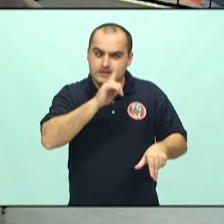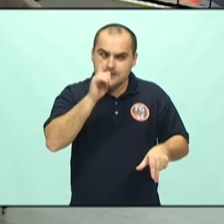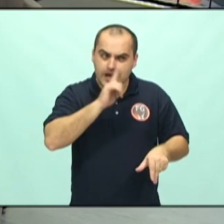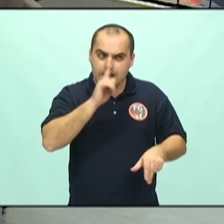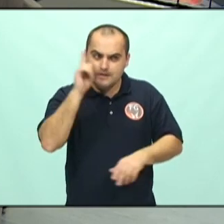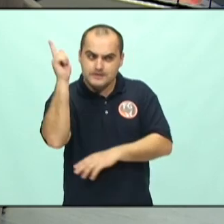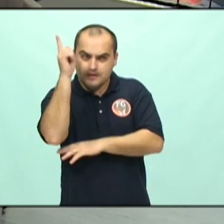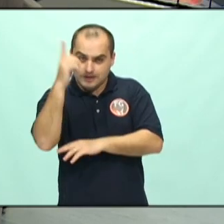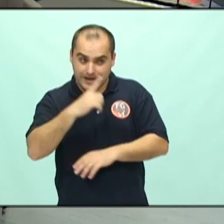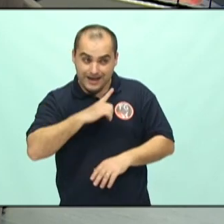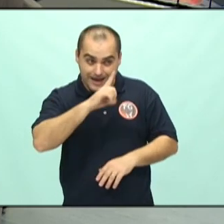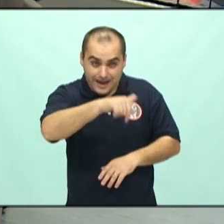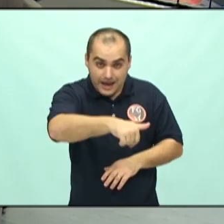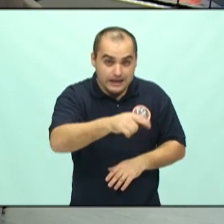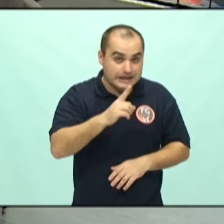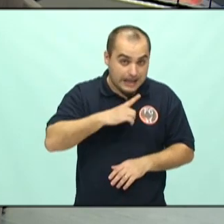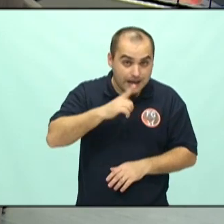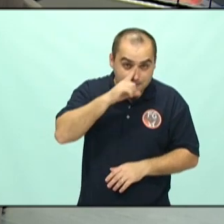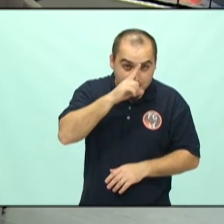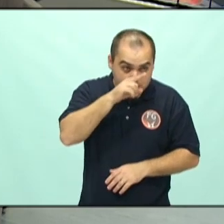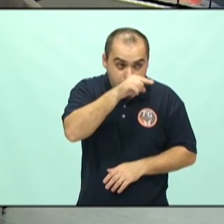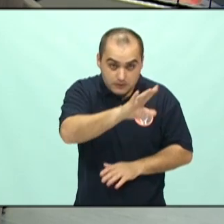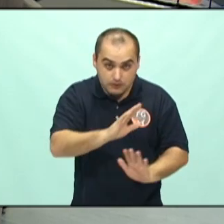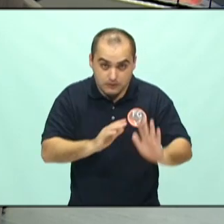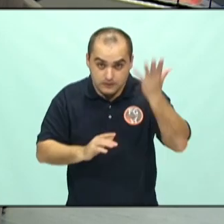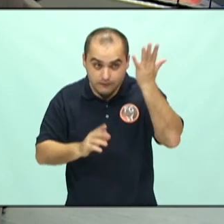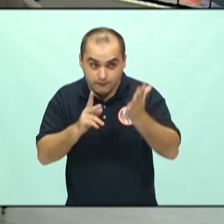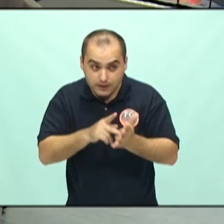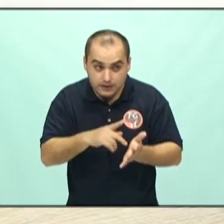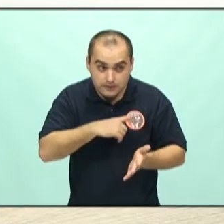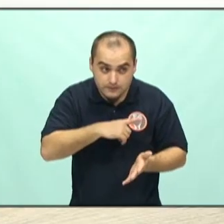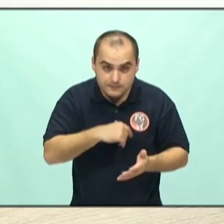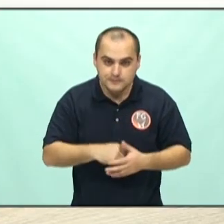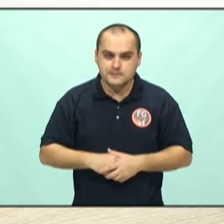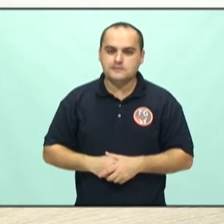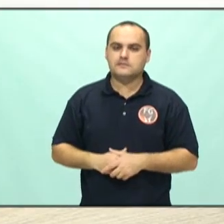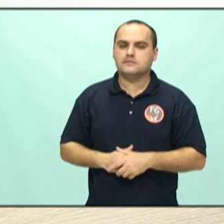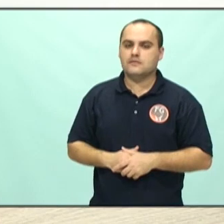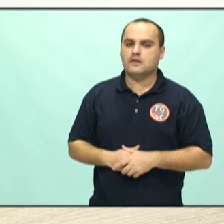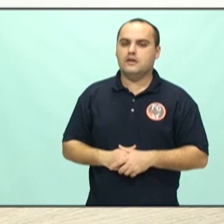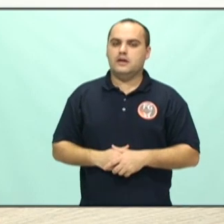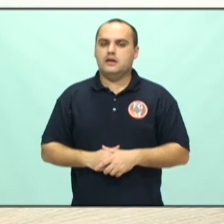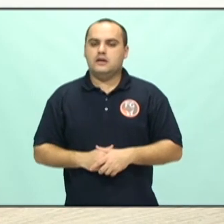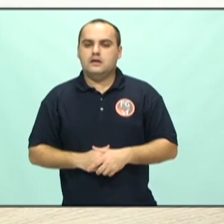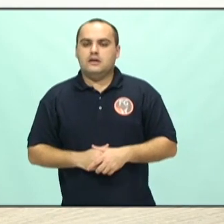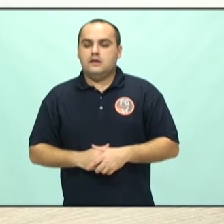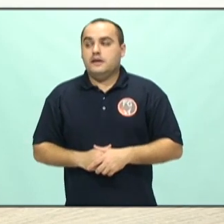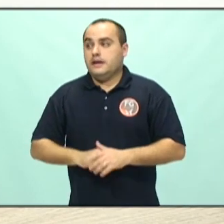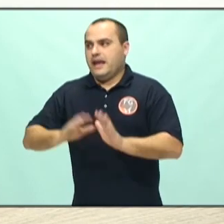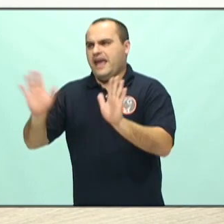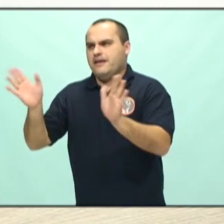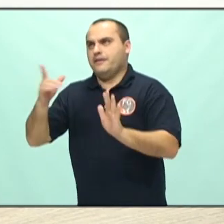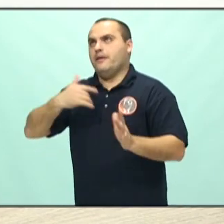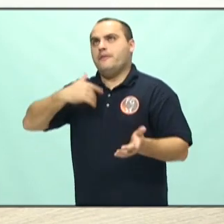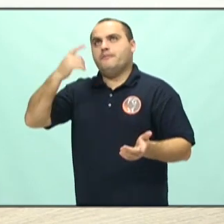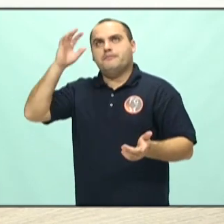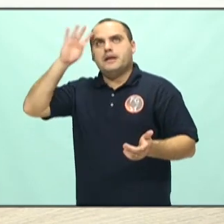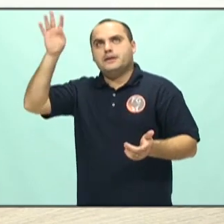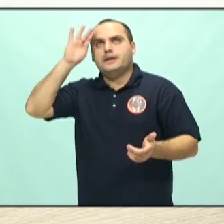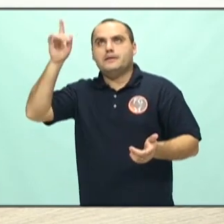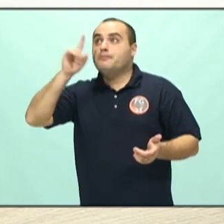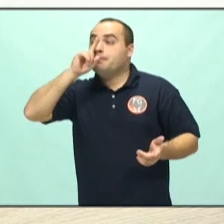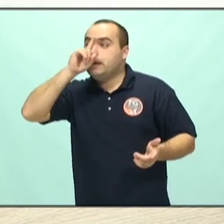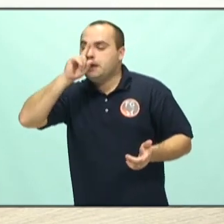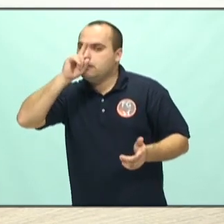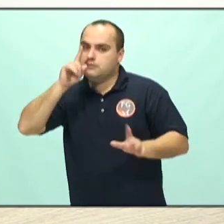riscos disto realmente acontecer? Eu vejo não como um risco, mas como uma probabilidade bem grande de, se